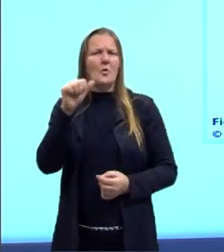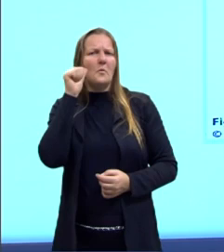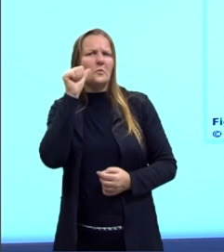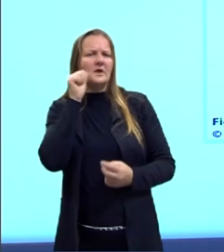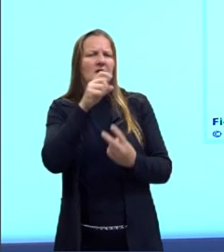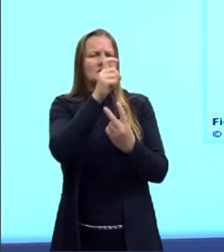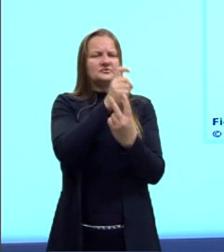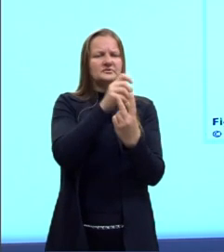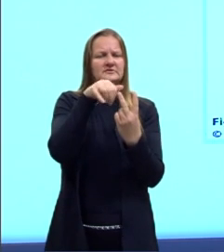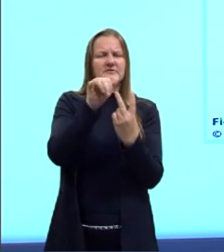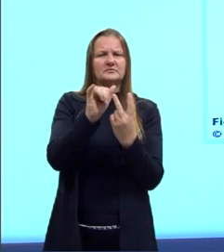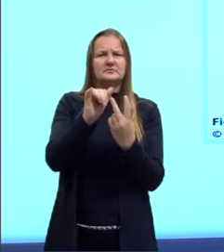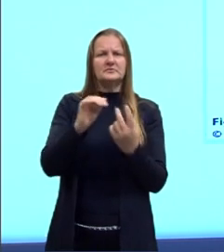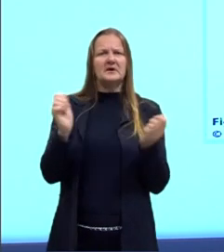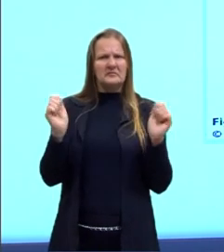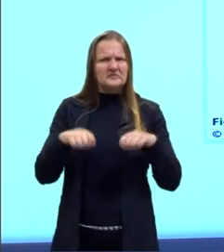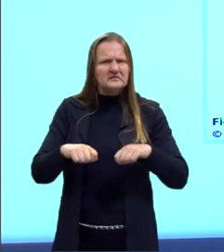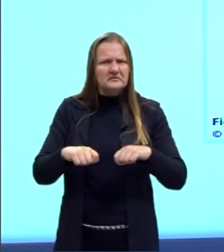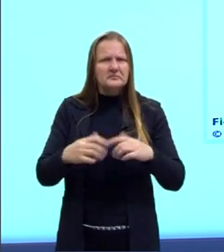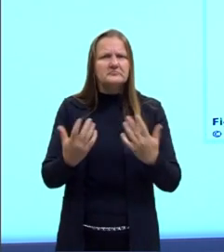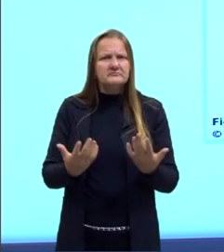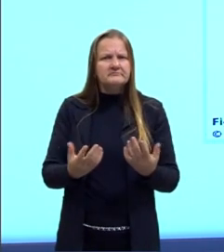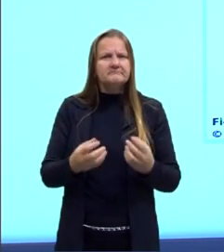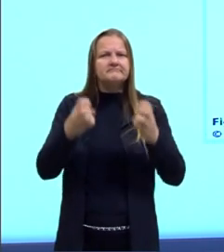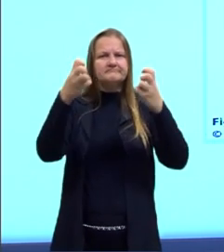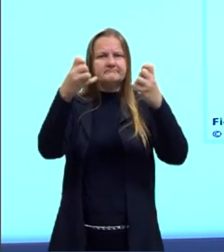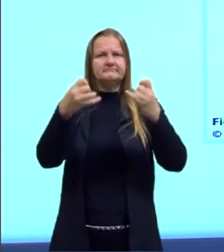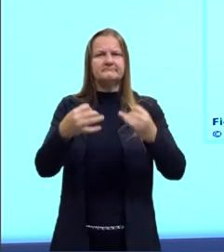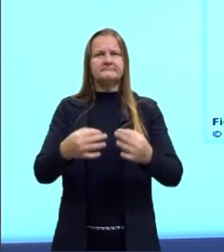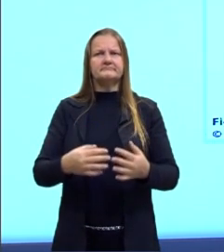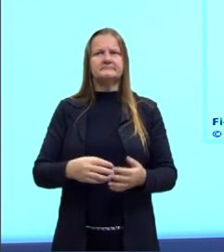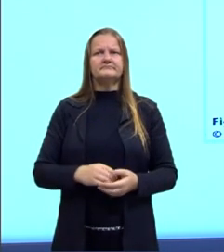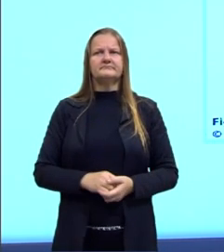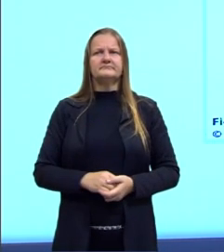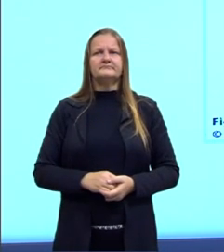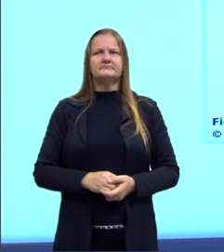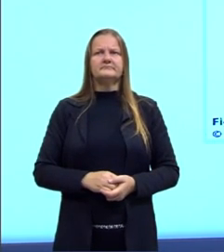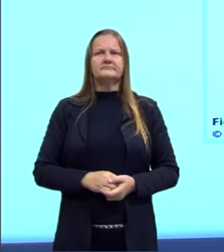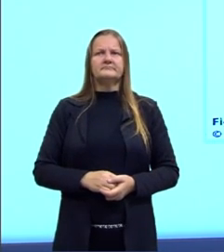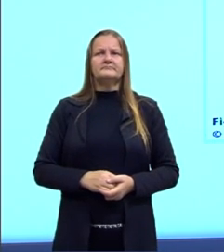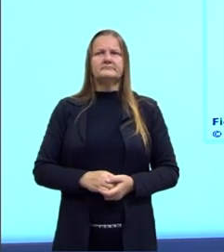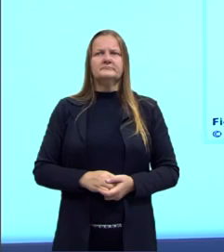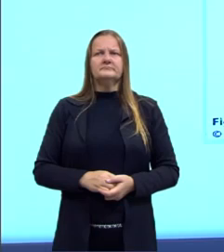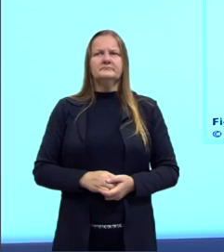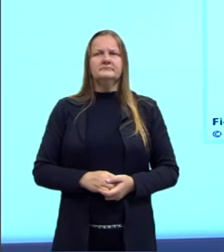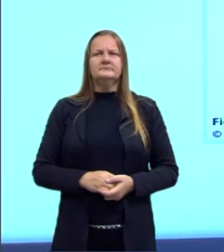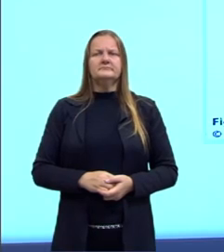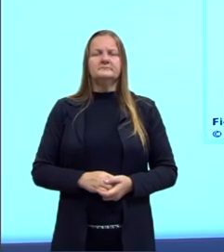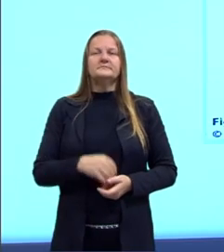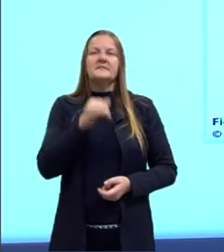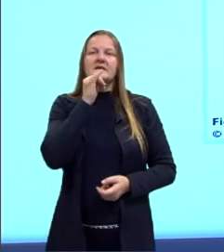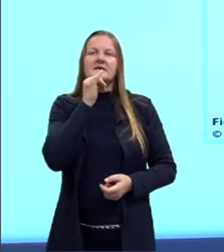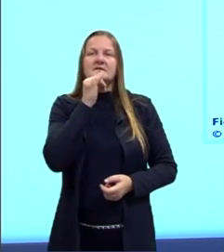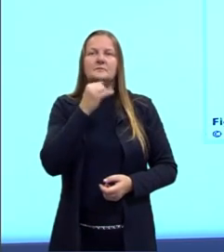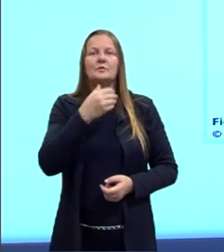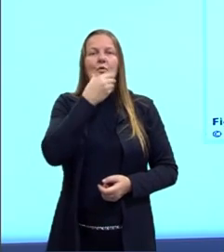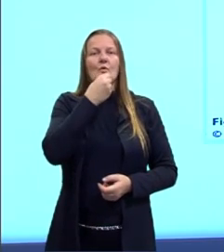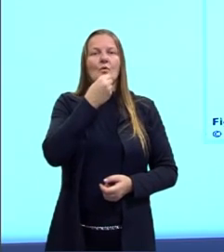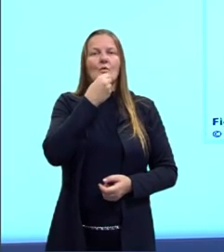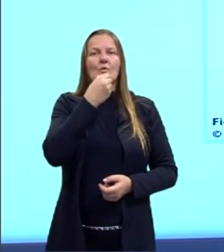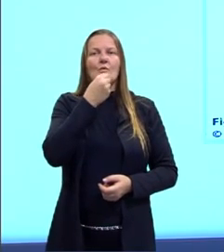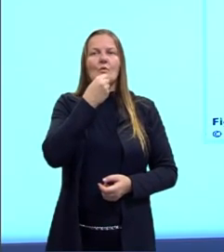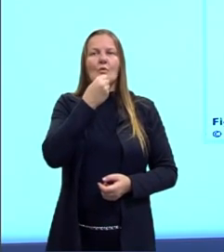XY né vice-versa e vamos ver então aqui por exemplo ó é um homem